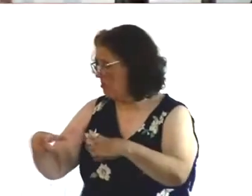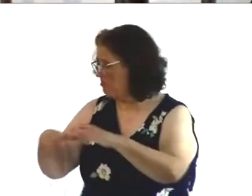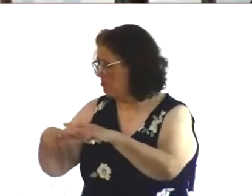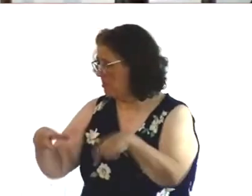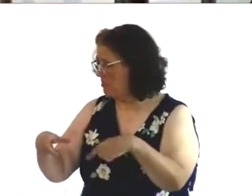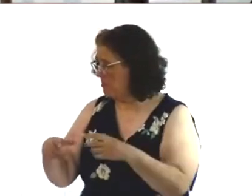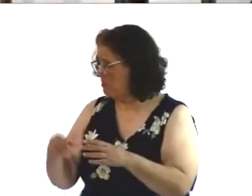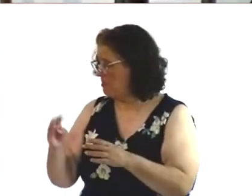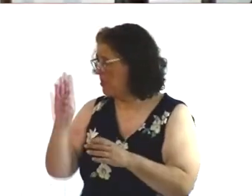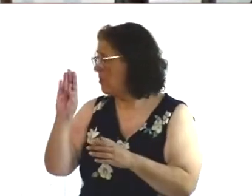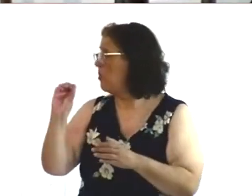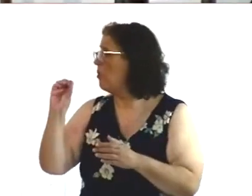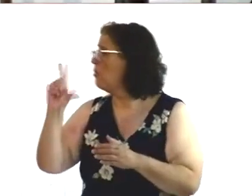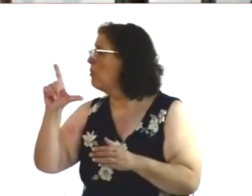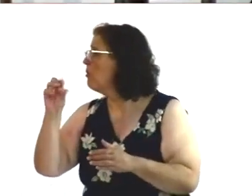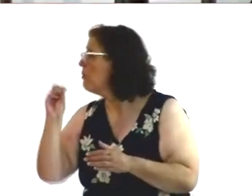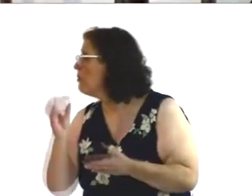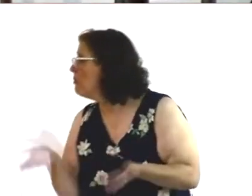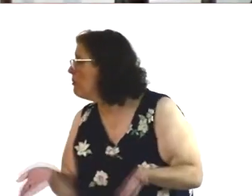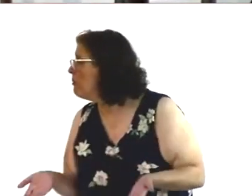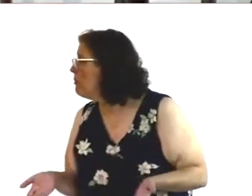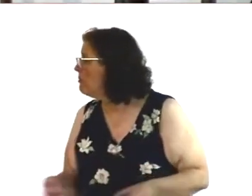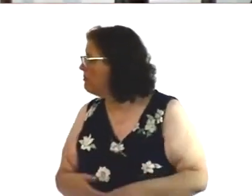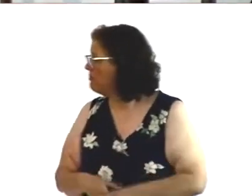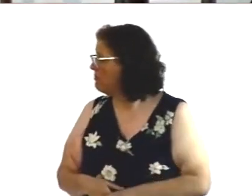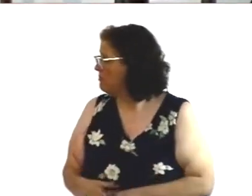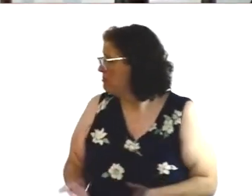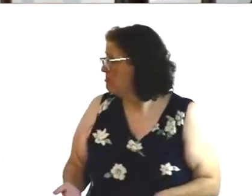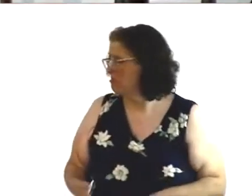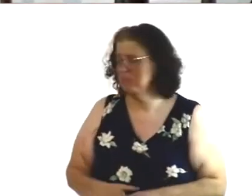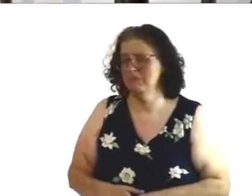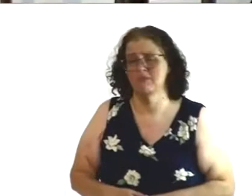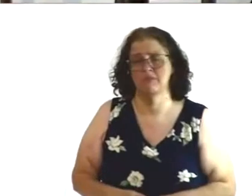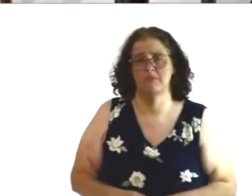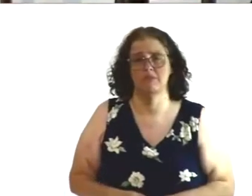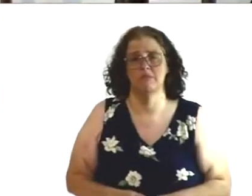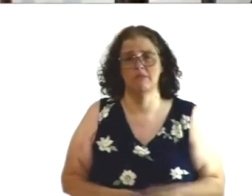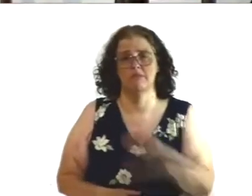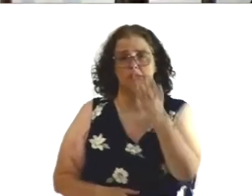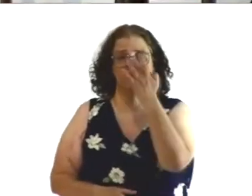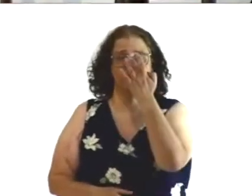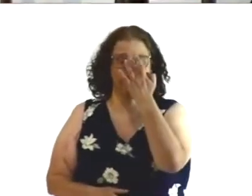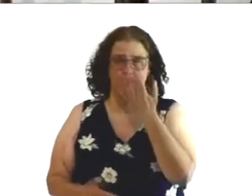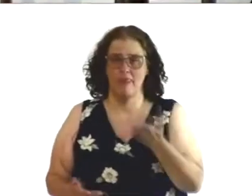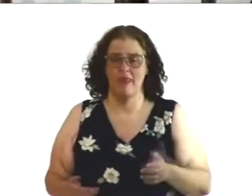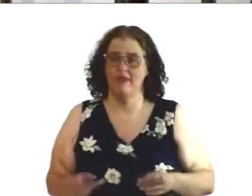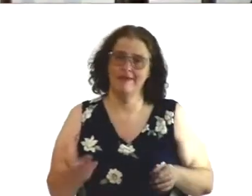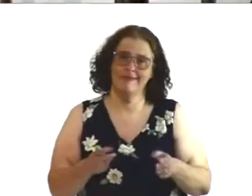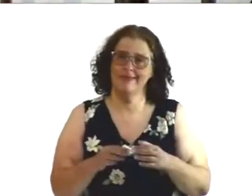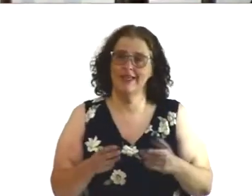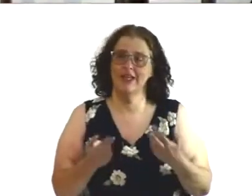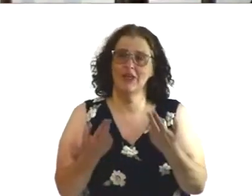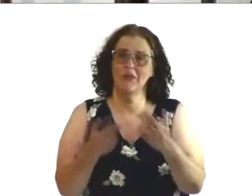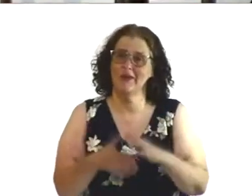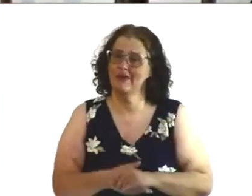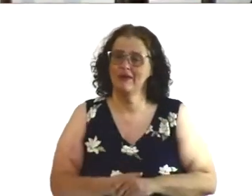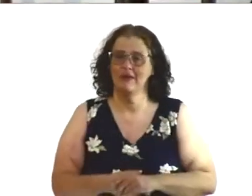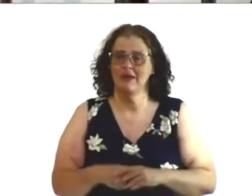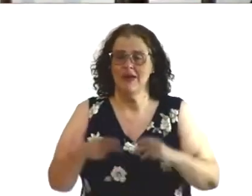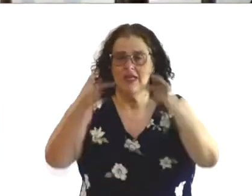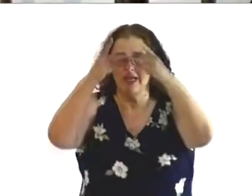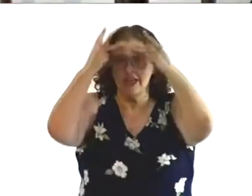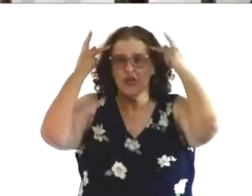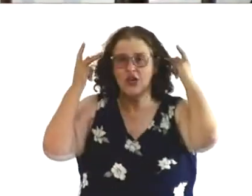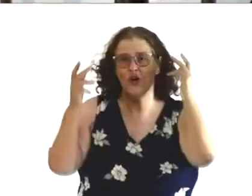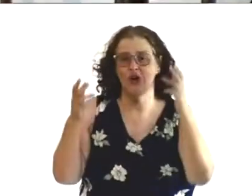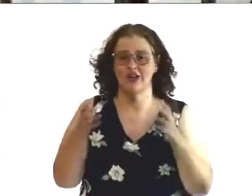que Deus opera na sua vontade concursiva, como vimos hoje pela manhã, também nos atos bons